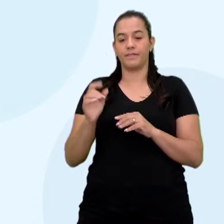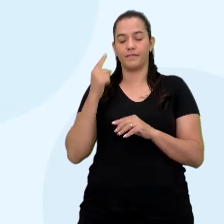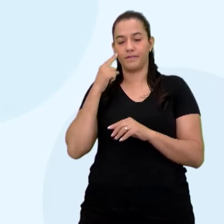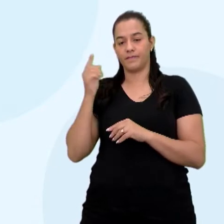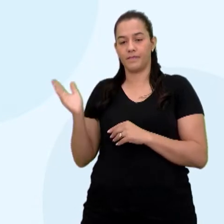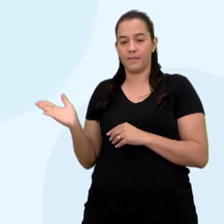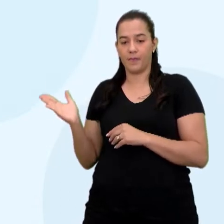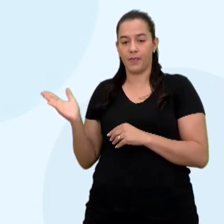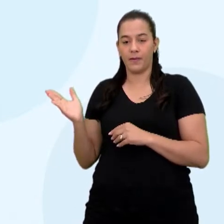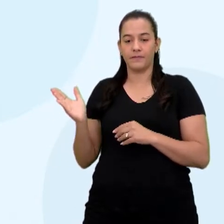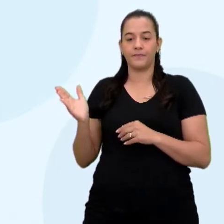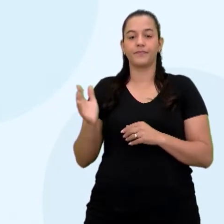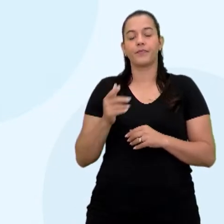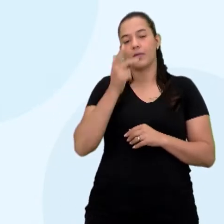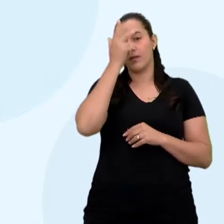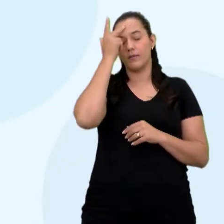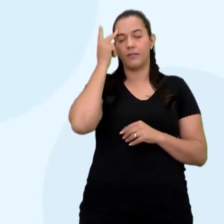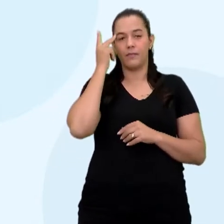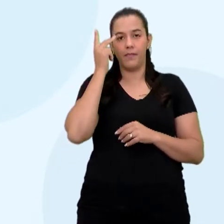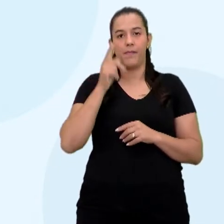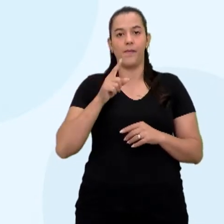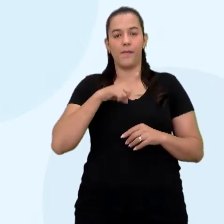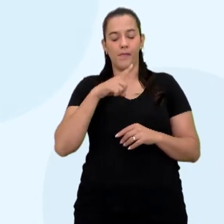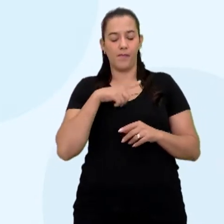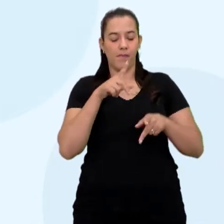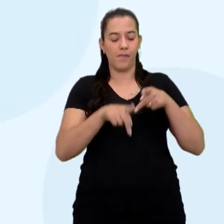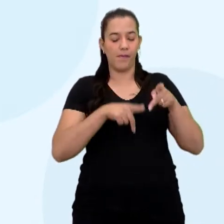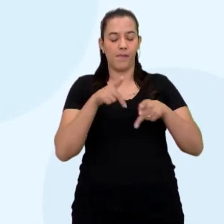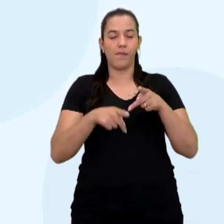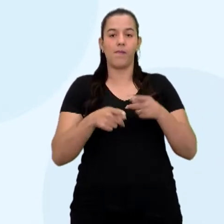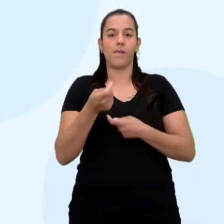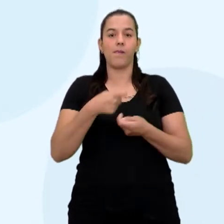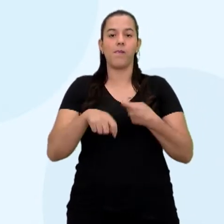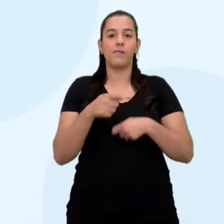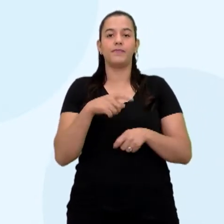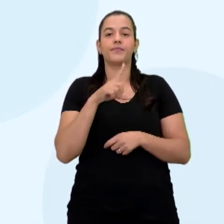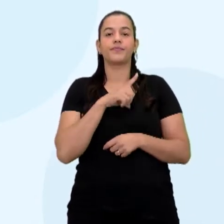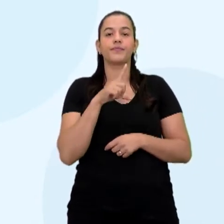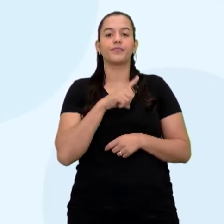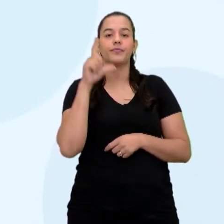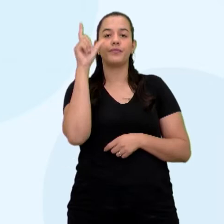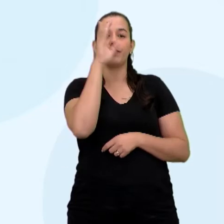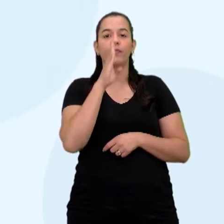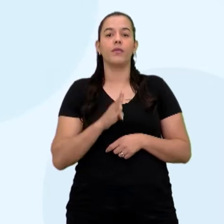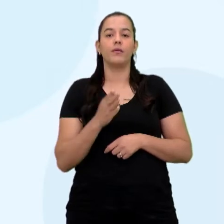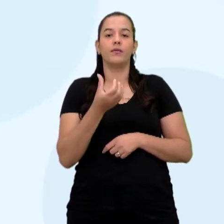65,4% de pessoas com rendimentos na população residente, tendo o Brasil